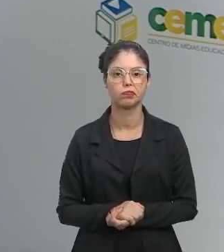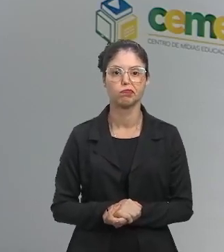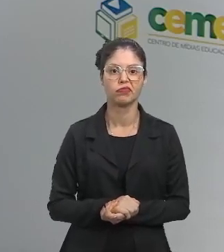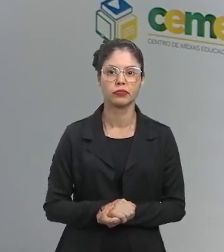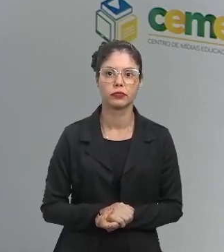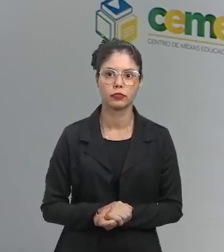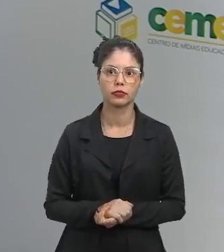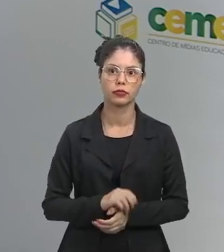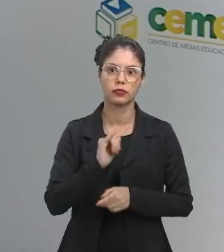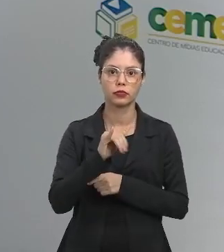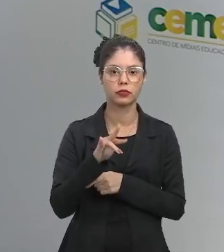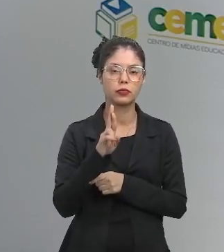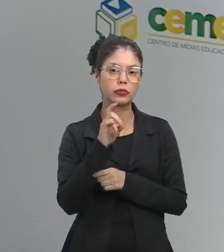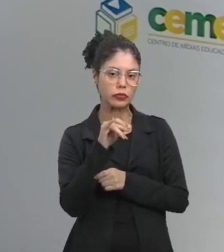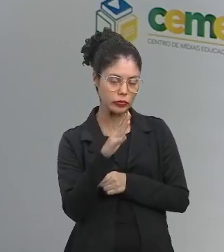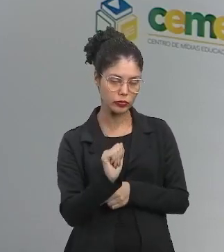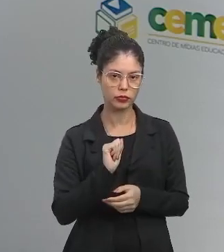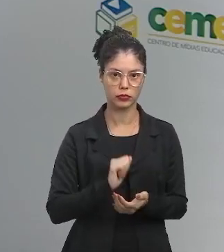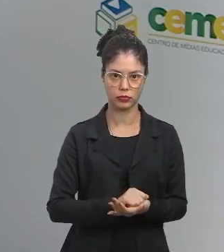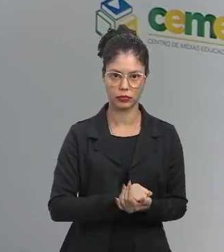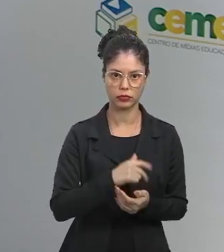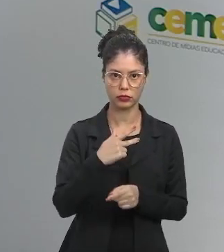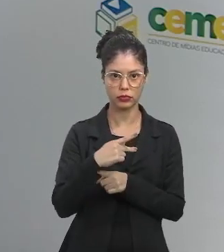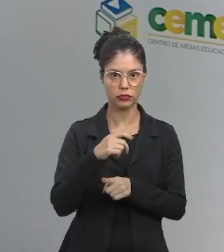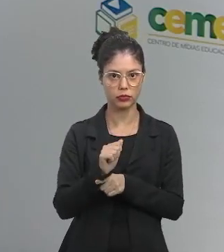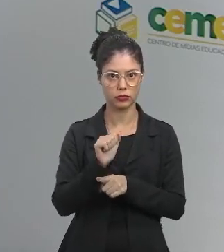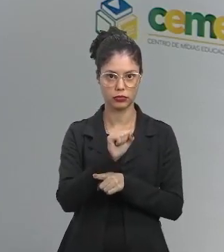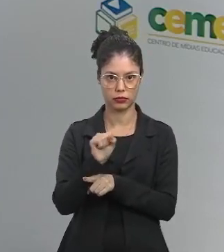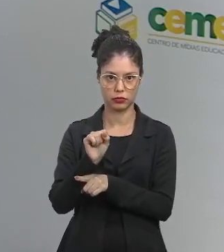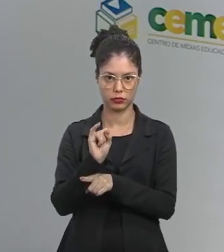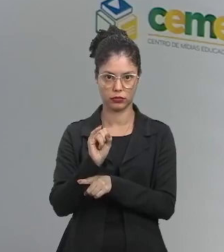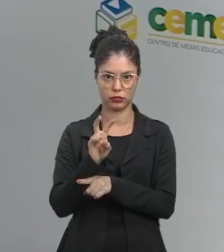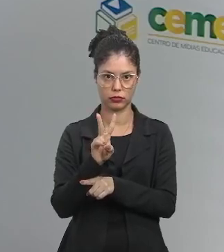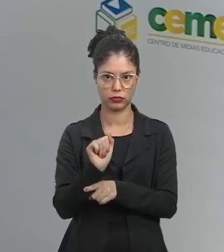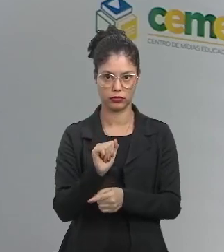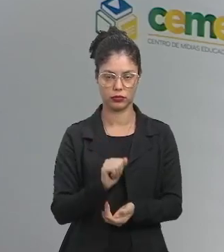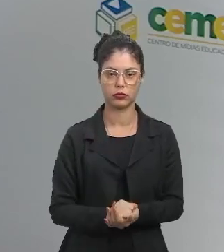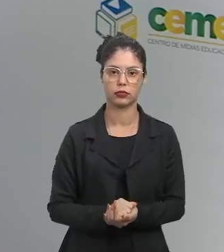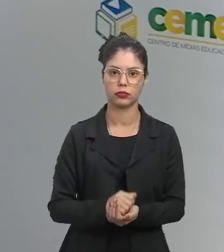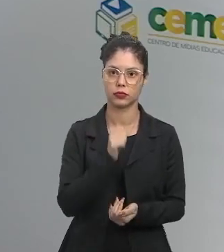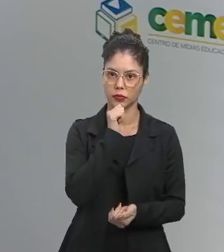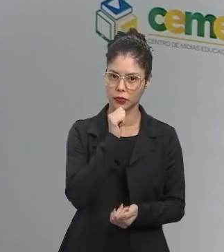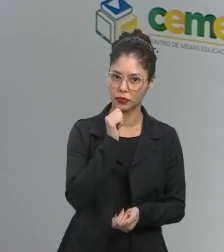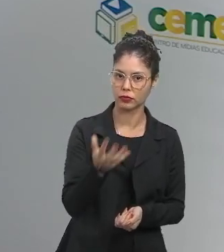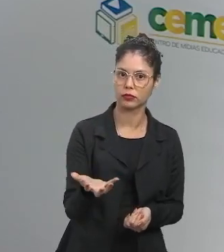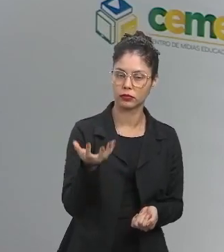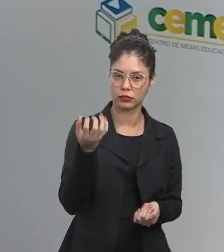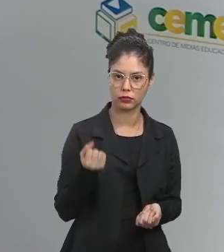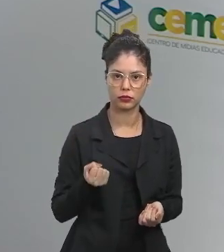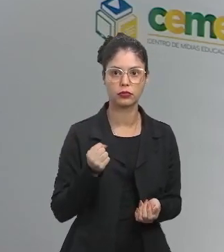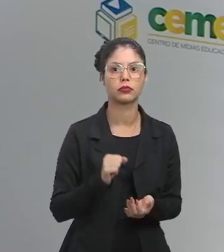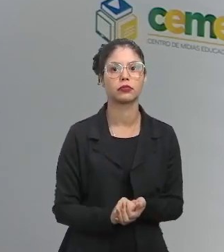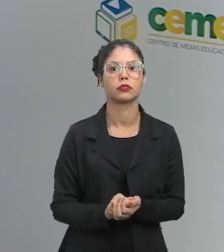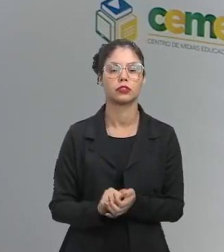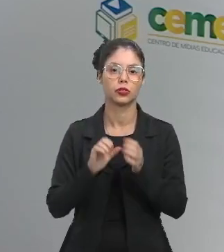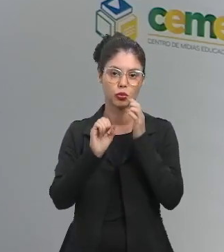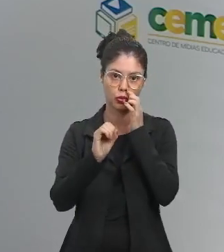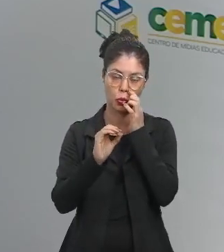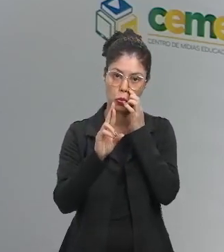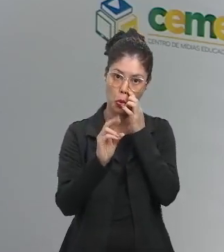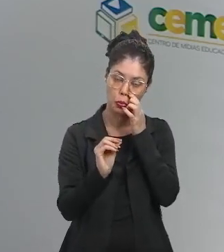o que é imunização passiva? É quando o indivíduo recebe o soro. Ele não